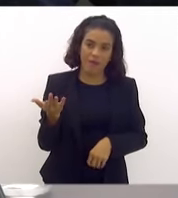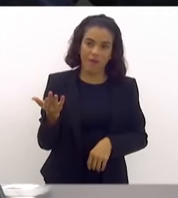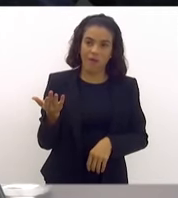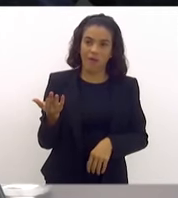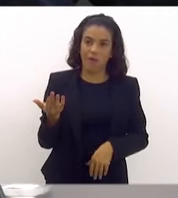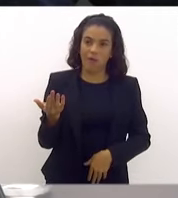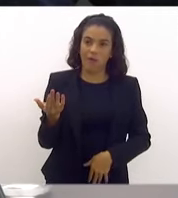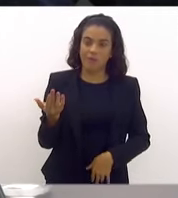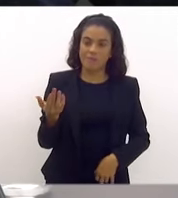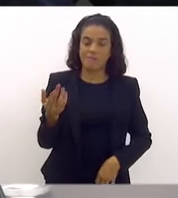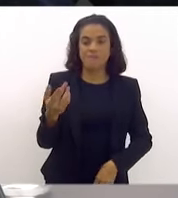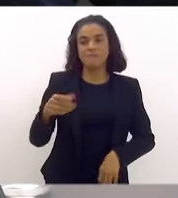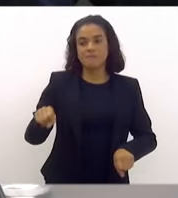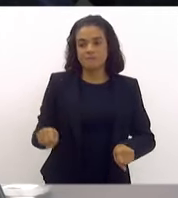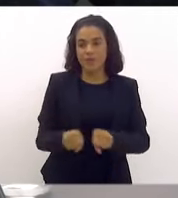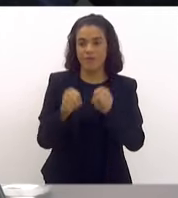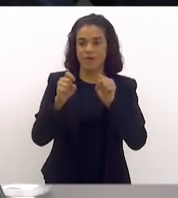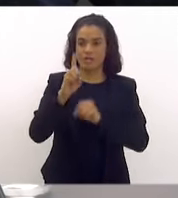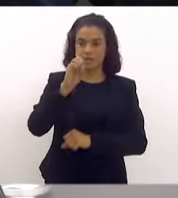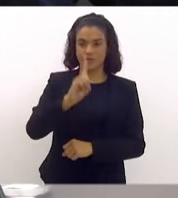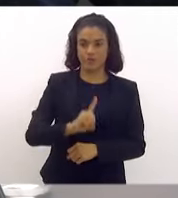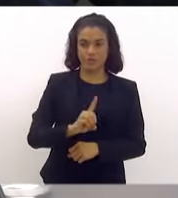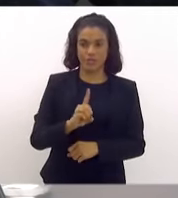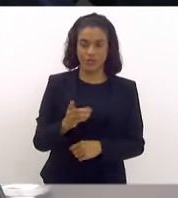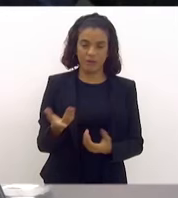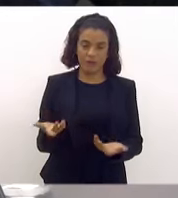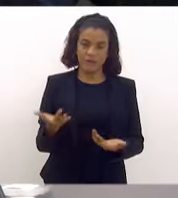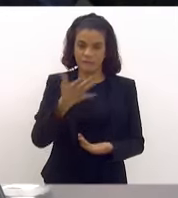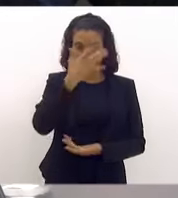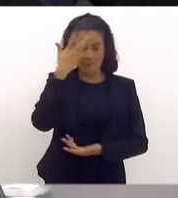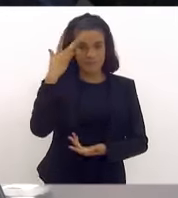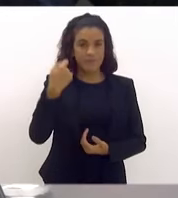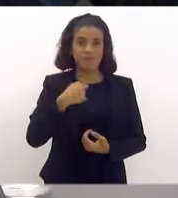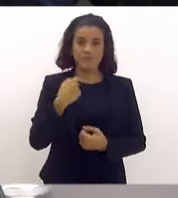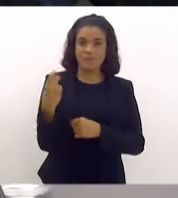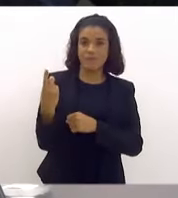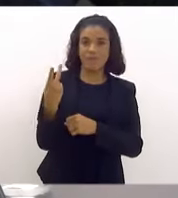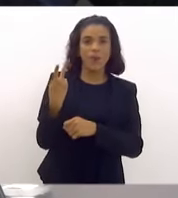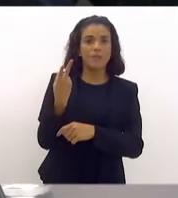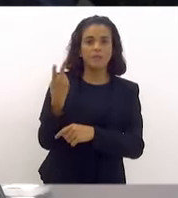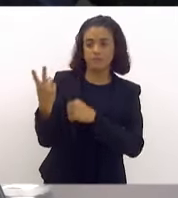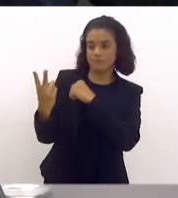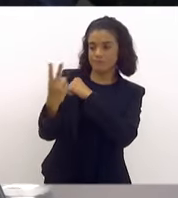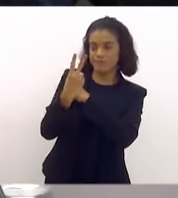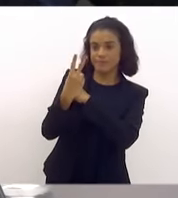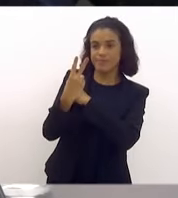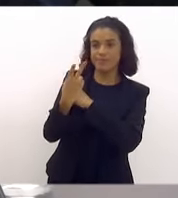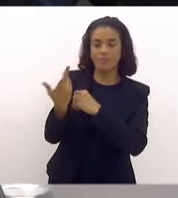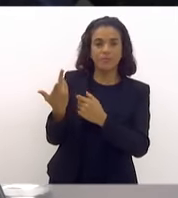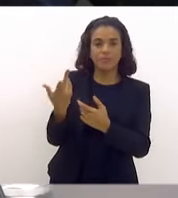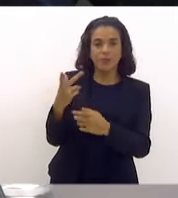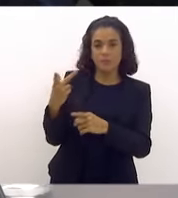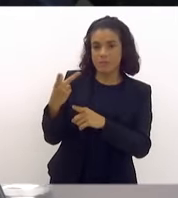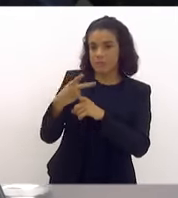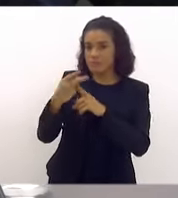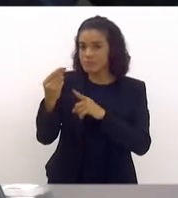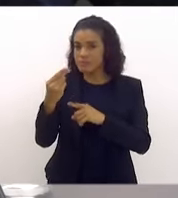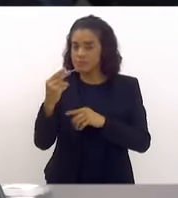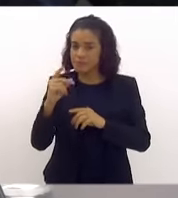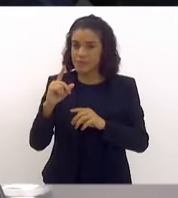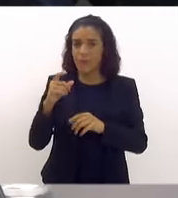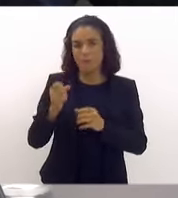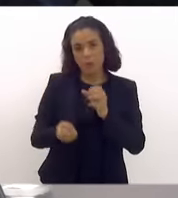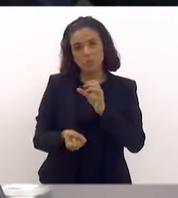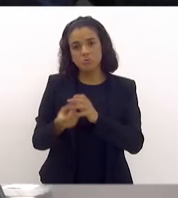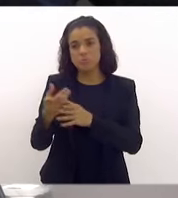um uma violação de direito grave porque a pessoa vai ter que se defender daquela acusação ela vai ter que constituir advogado ela